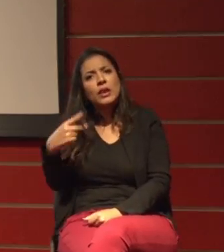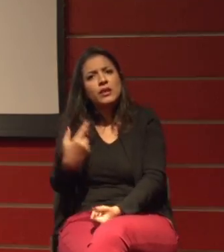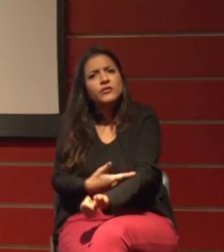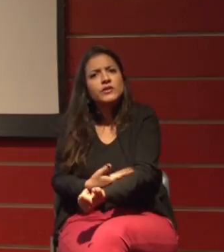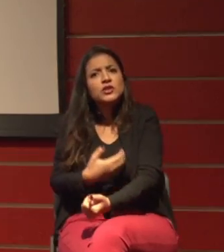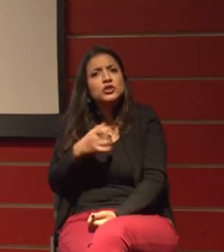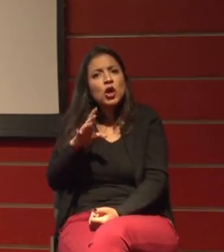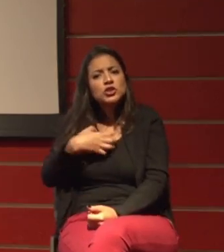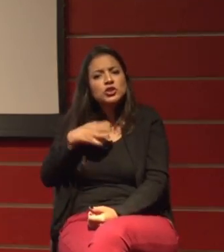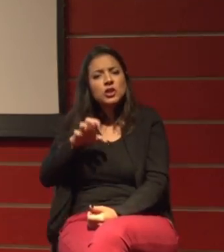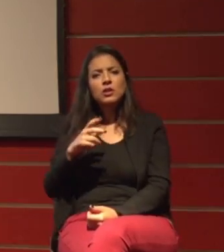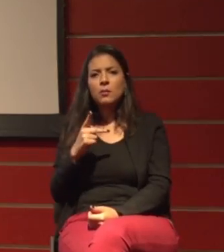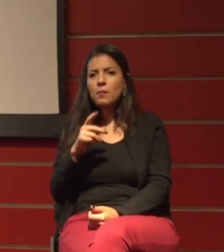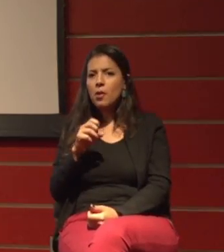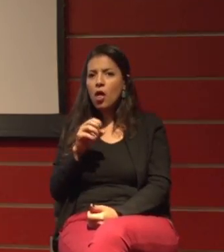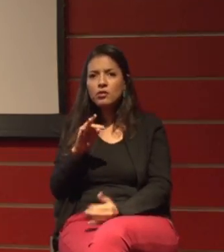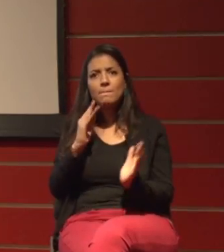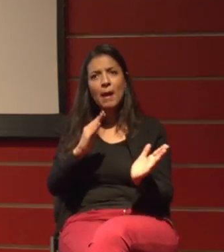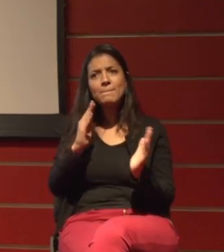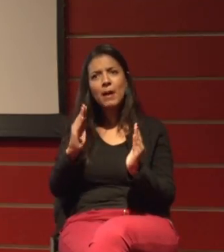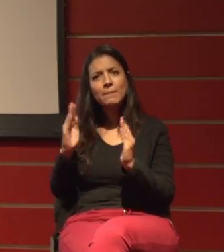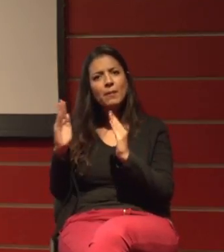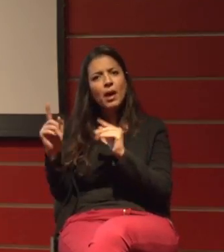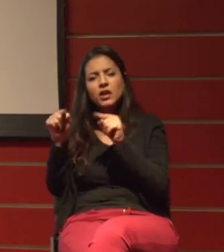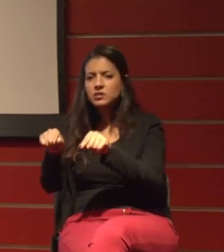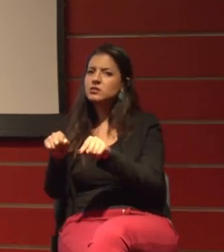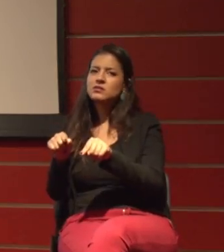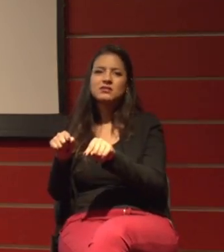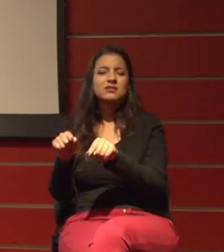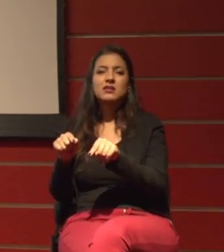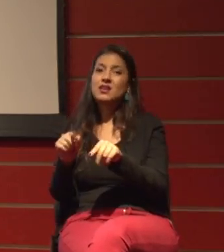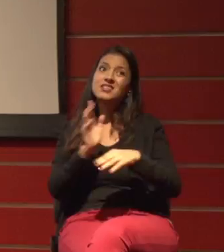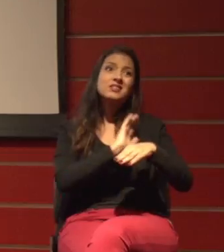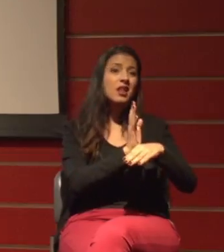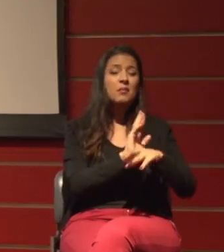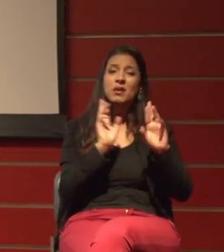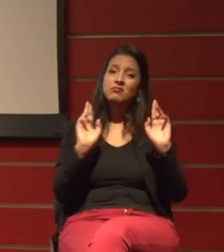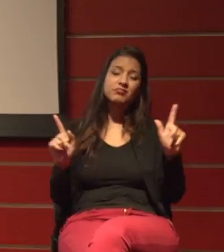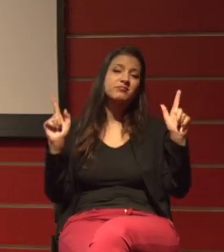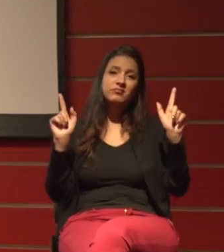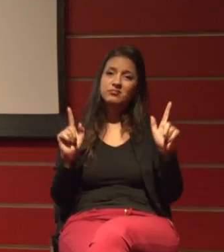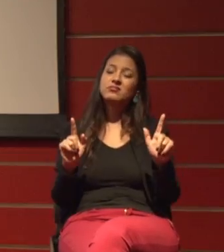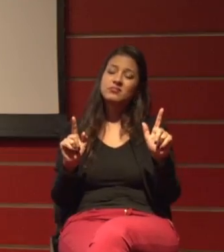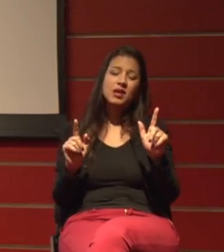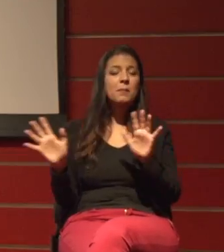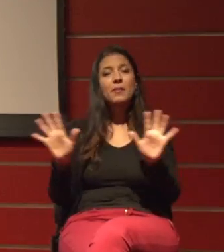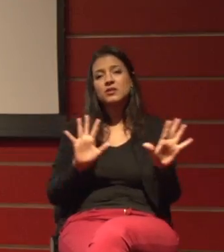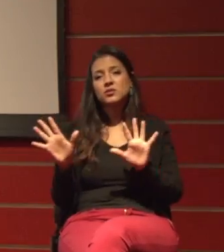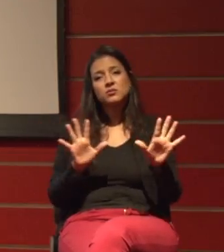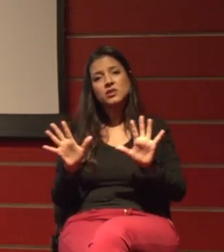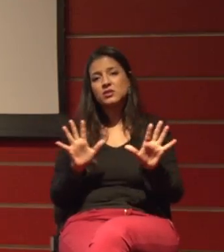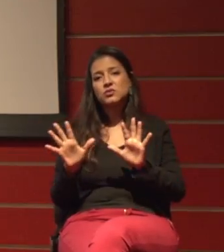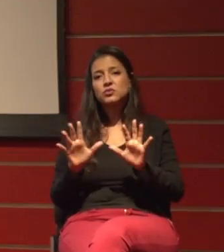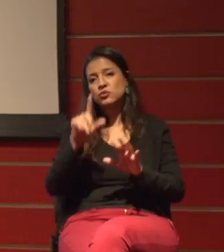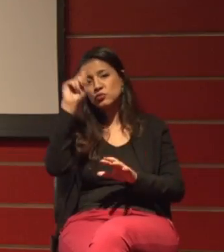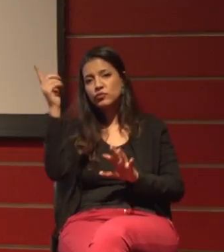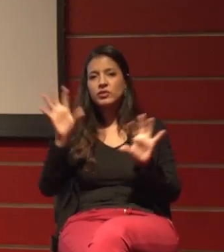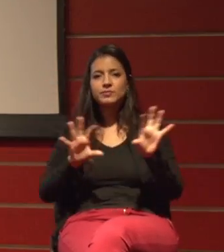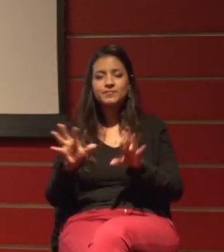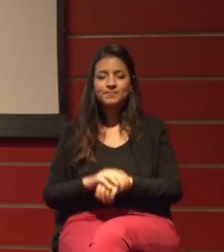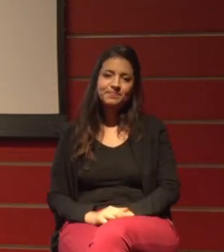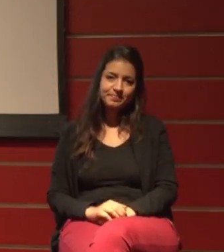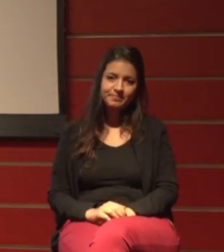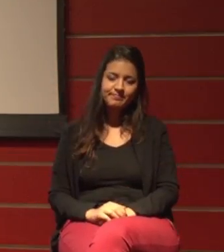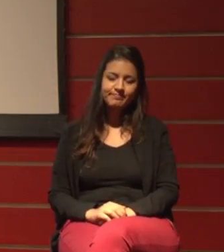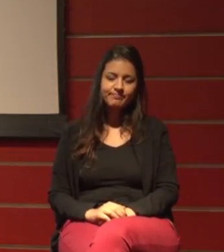dinâmica de plote que não é necessariamente o que a gente precisa desenvolver em cinema né então é mais ou menos essas duas linhas